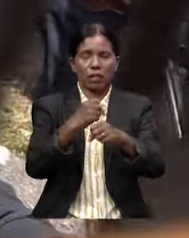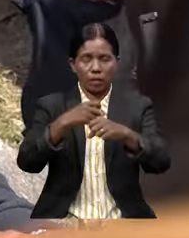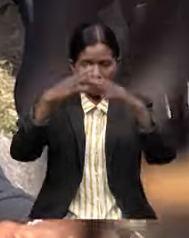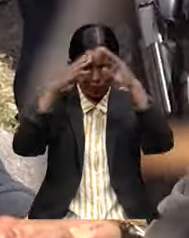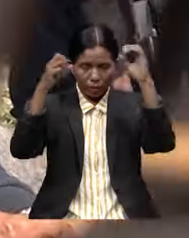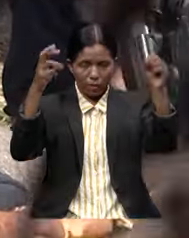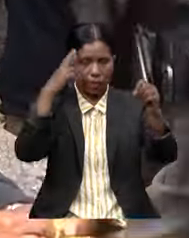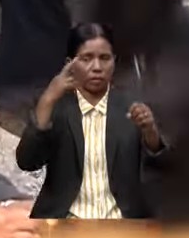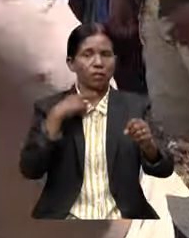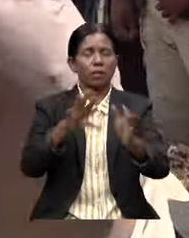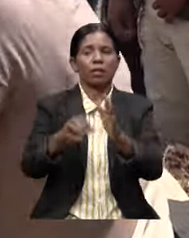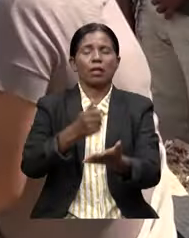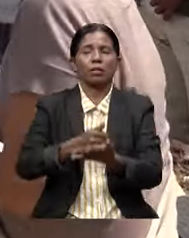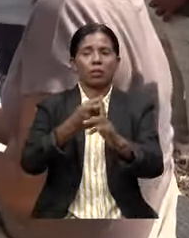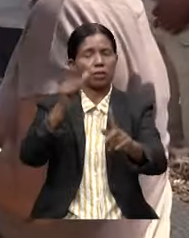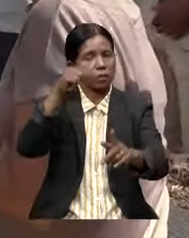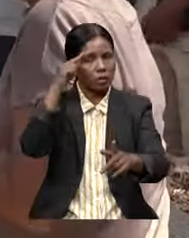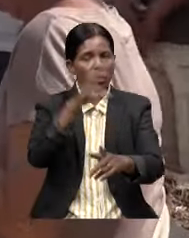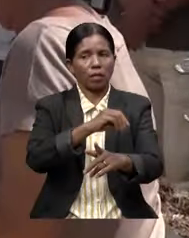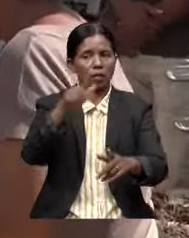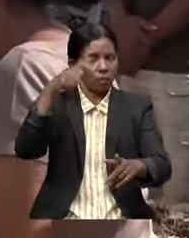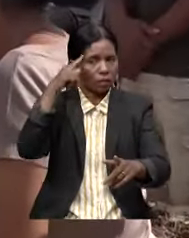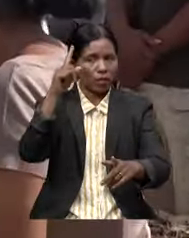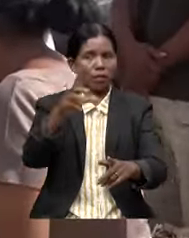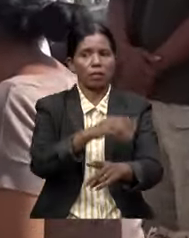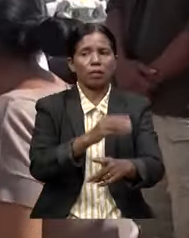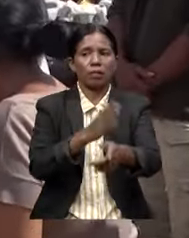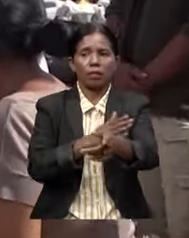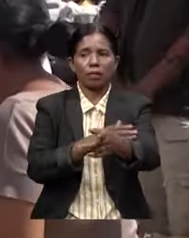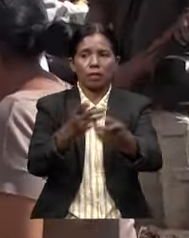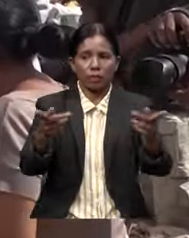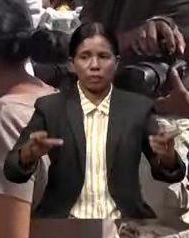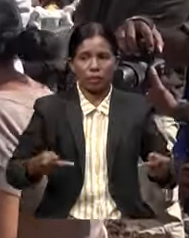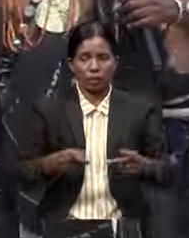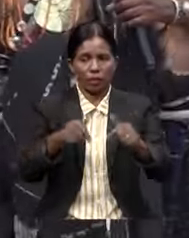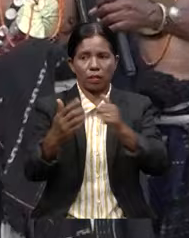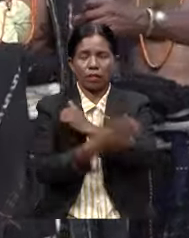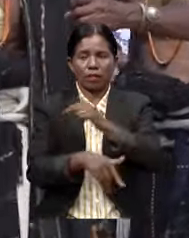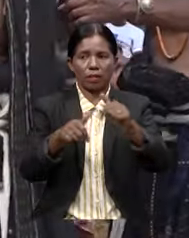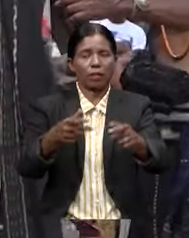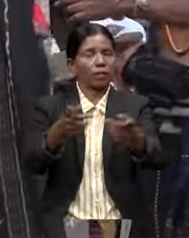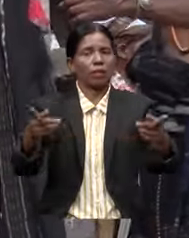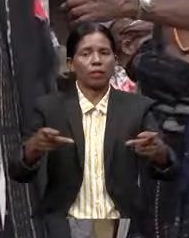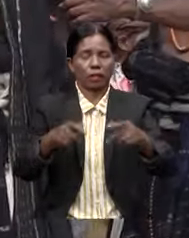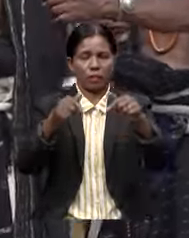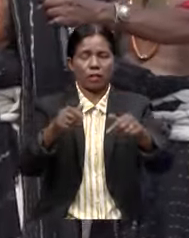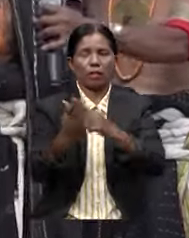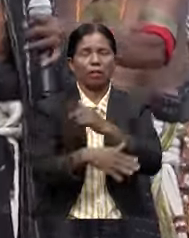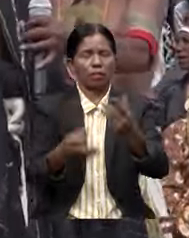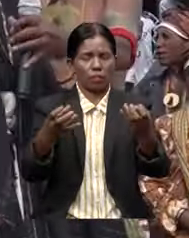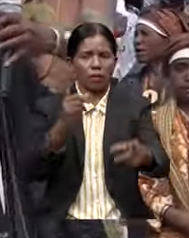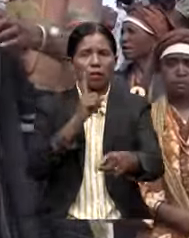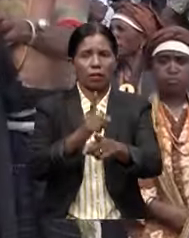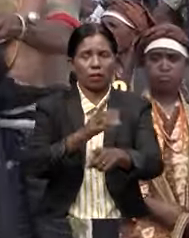República, no reta na apoio russi governo, anessa política ida onde promove fatem turismo e a Railaran. Fatem turismo e a Railaran